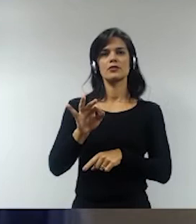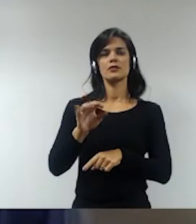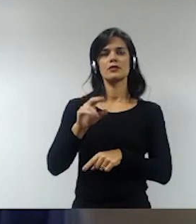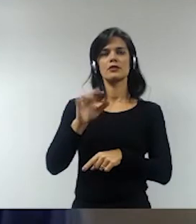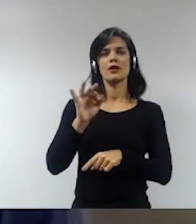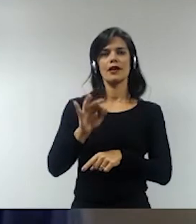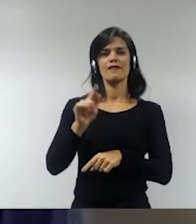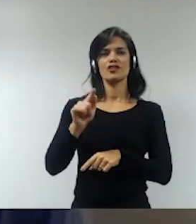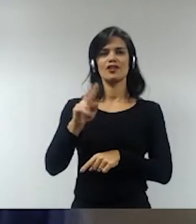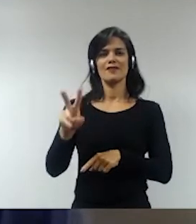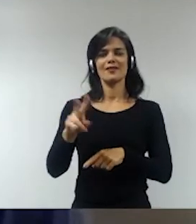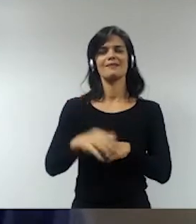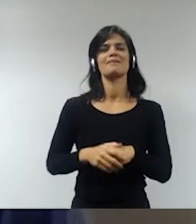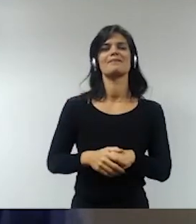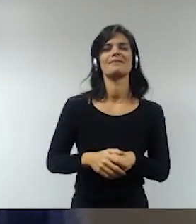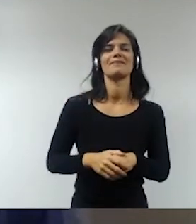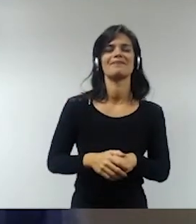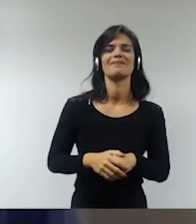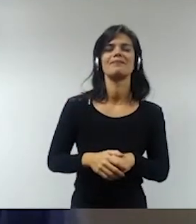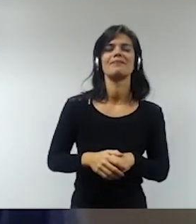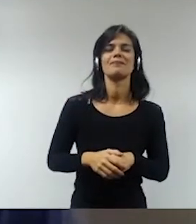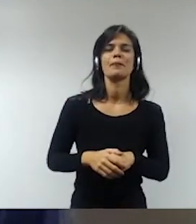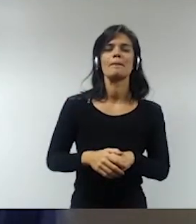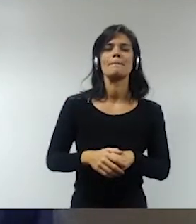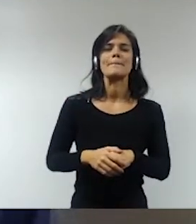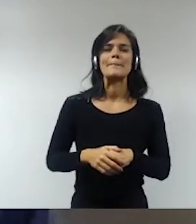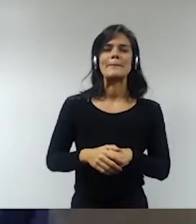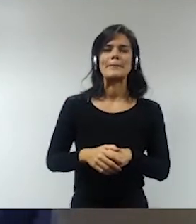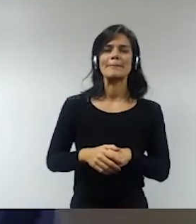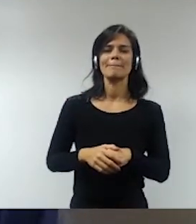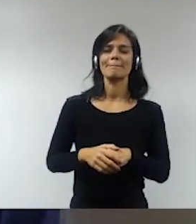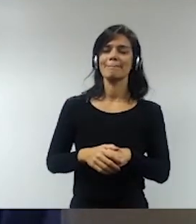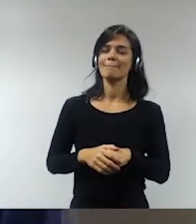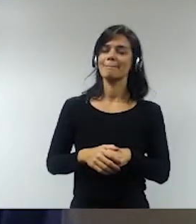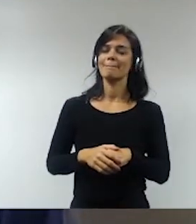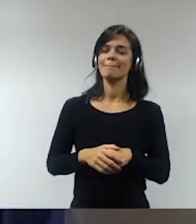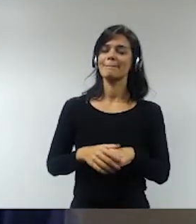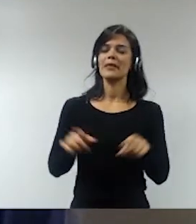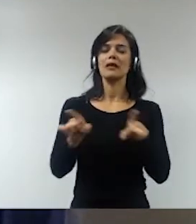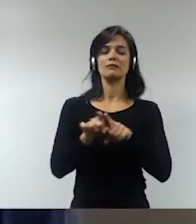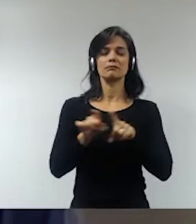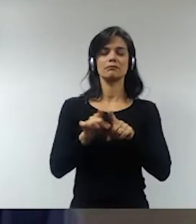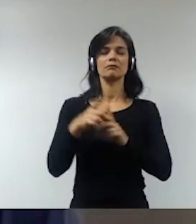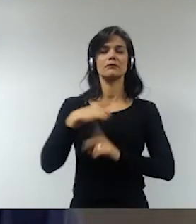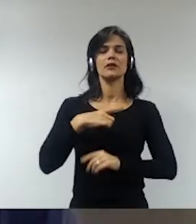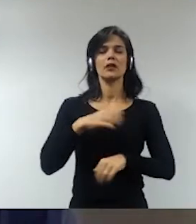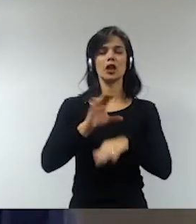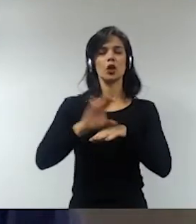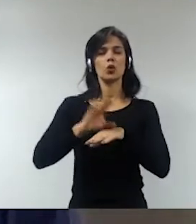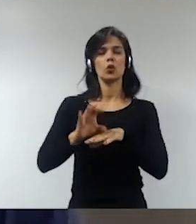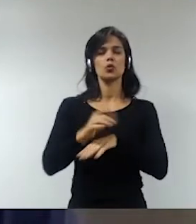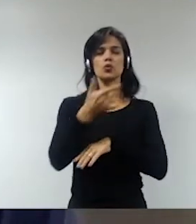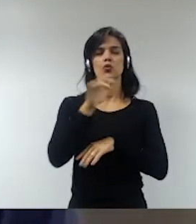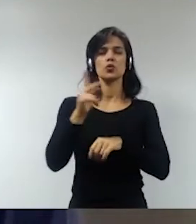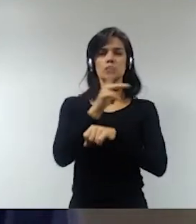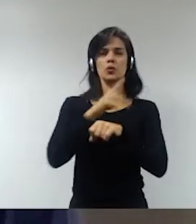Ela é certificada em Dispute Boards pela Câmara de